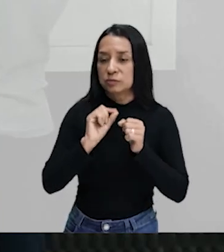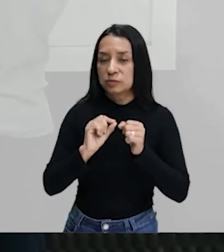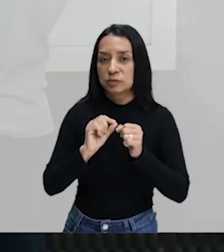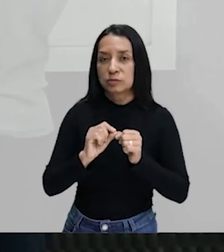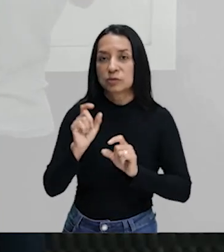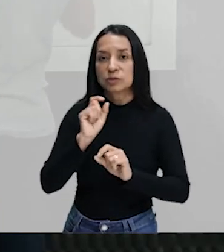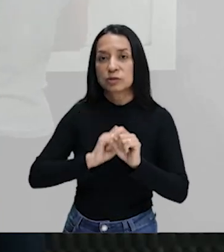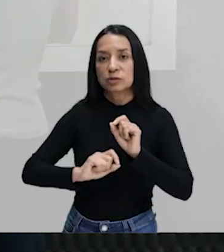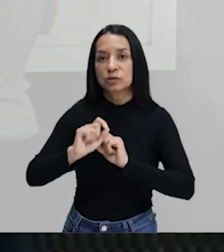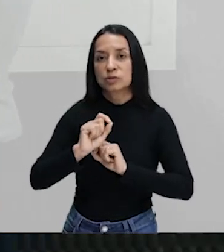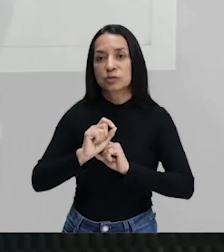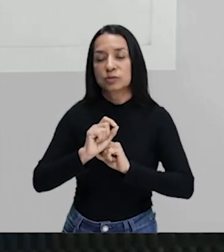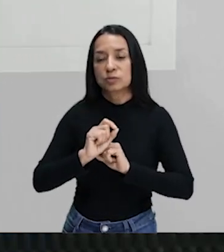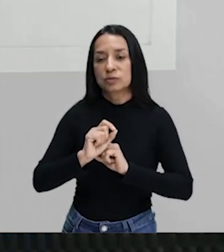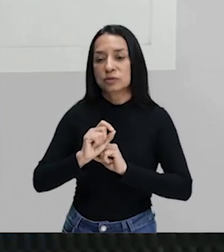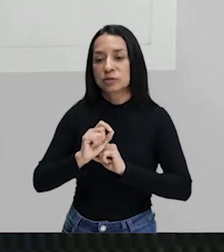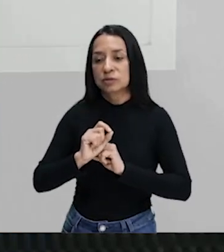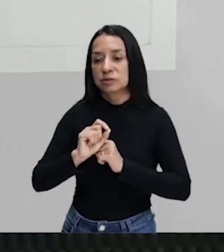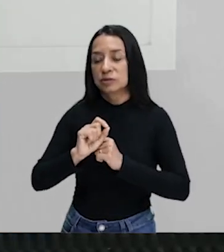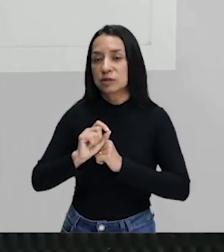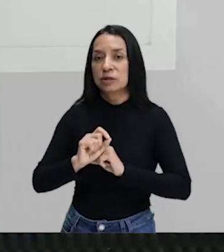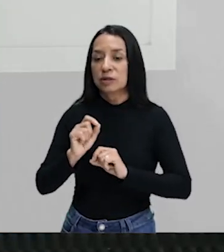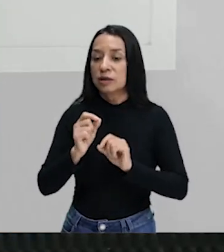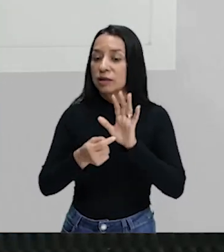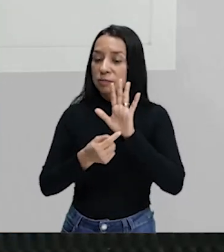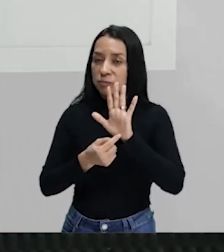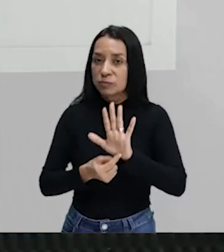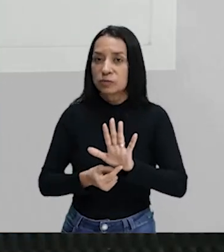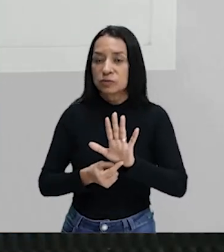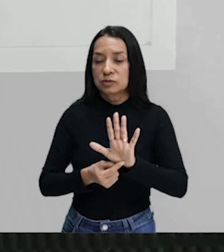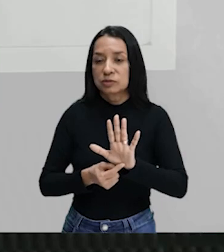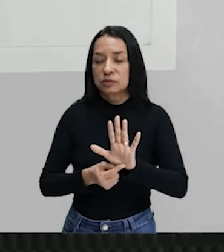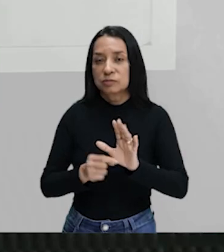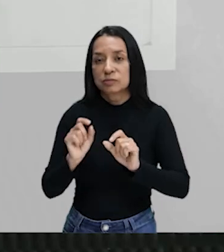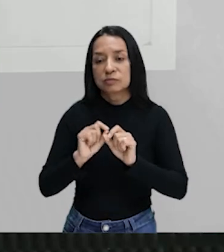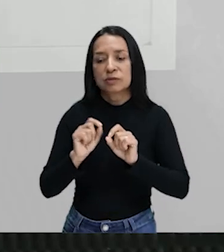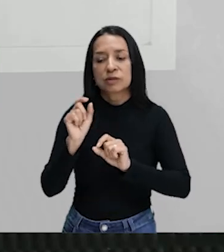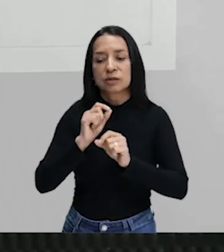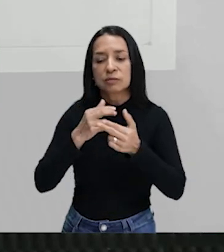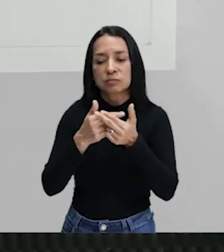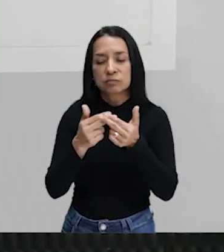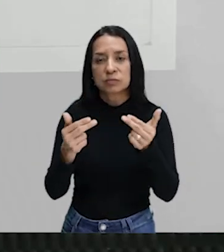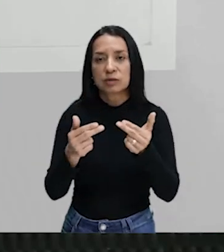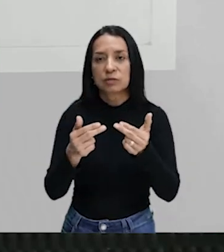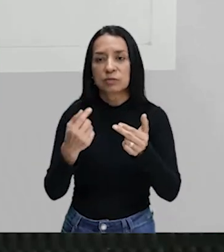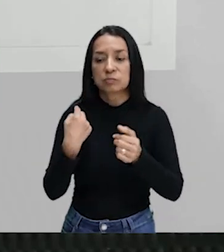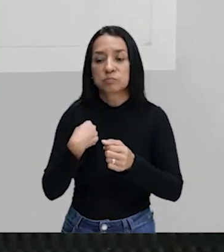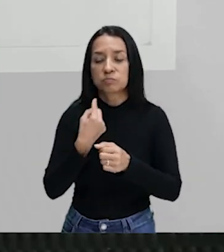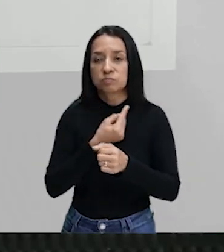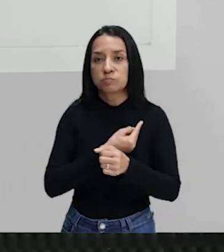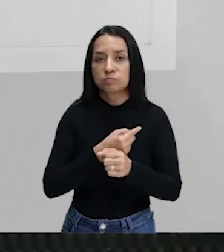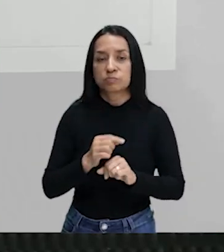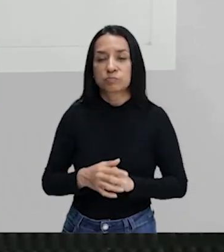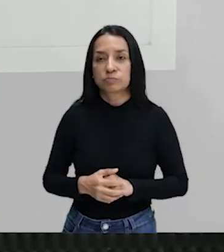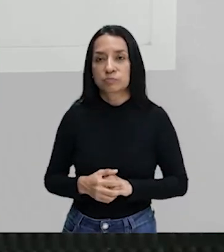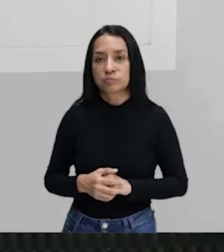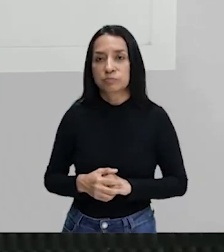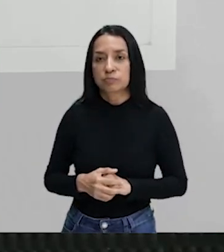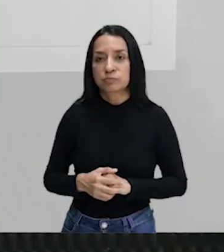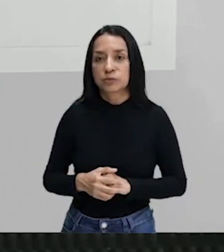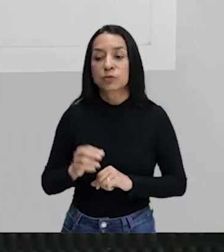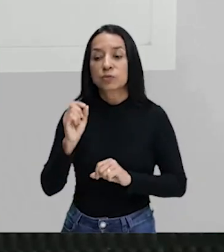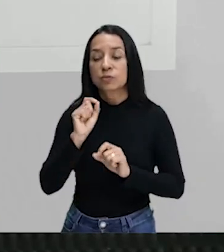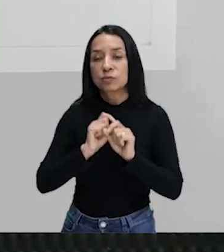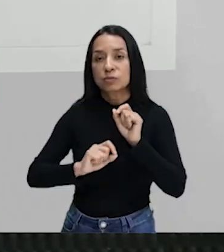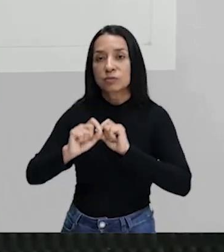que refletimos trará algo para nós, as